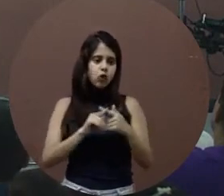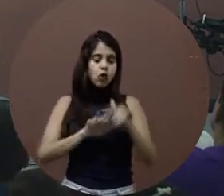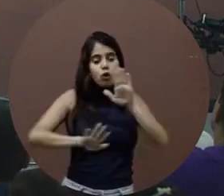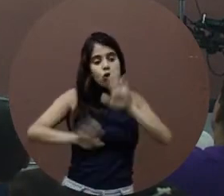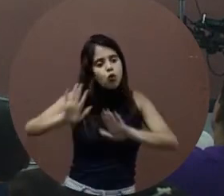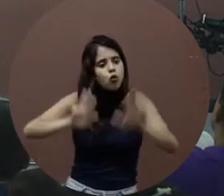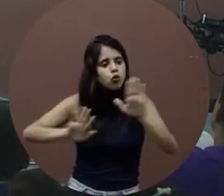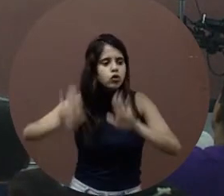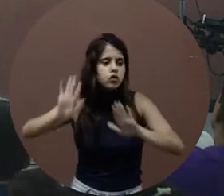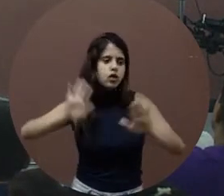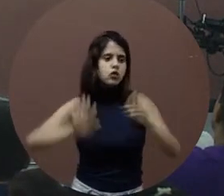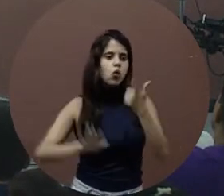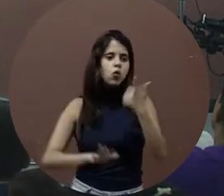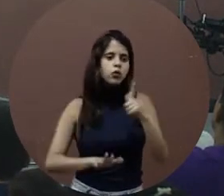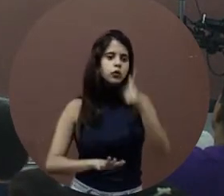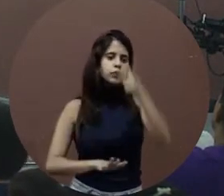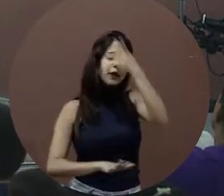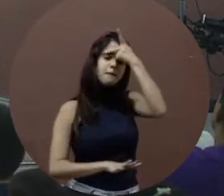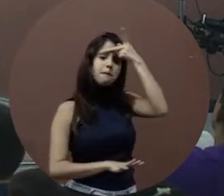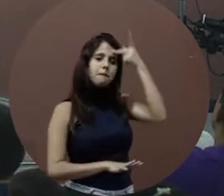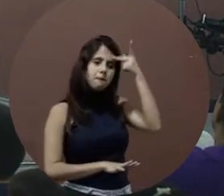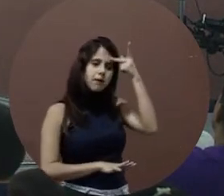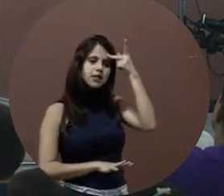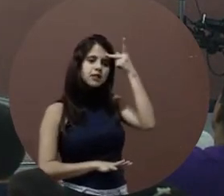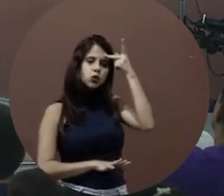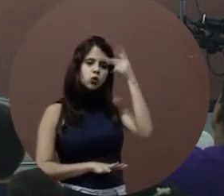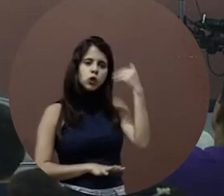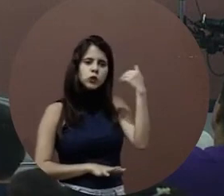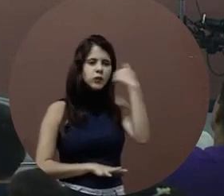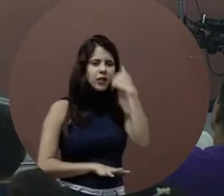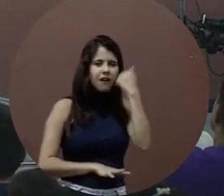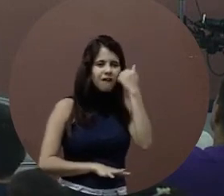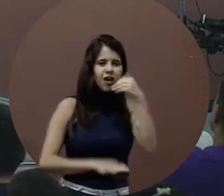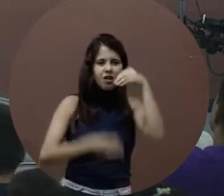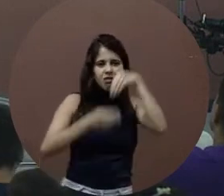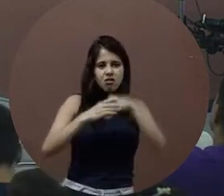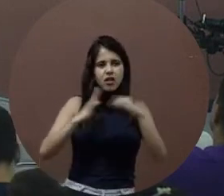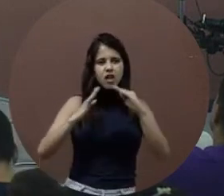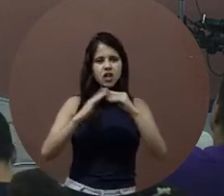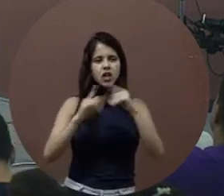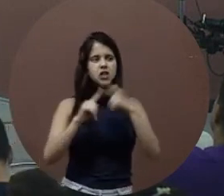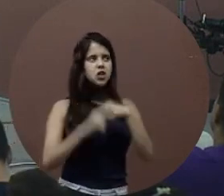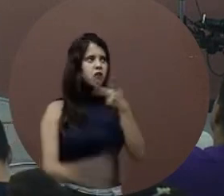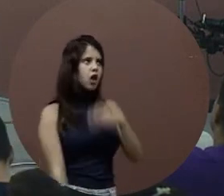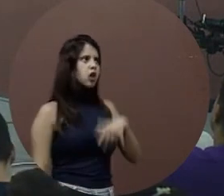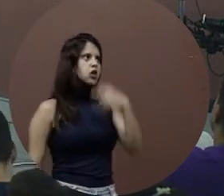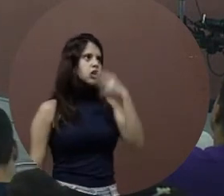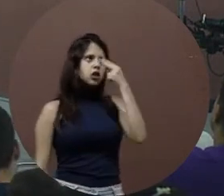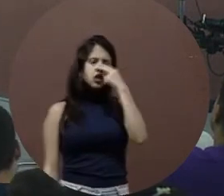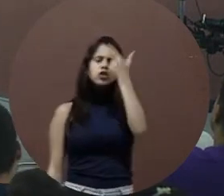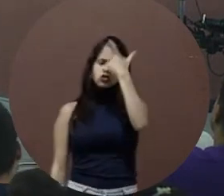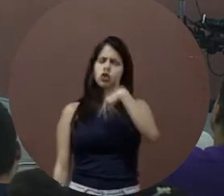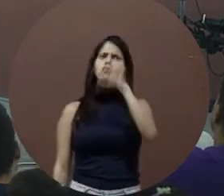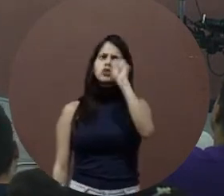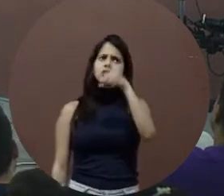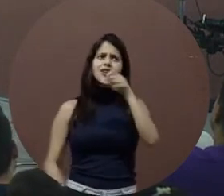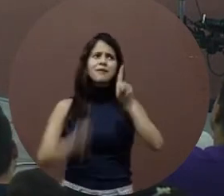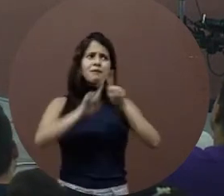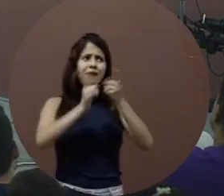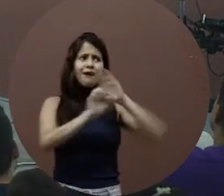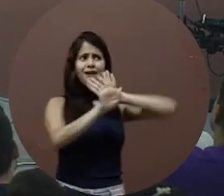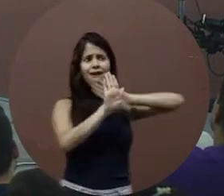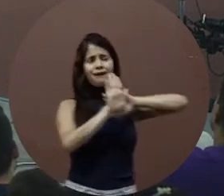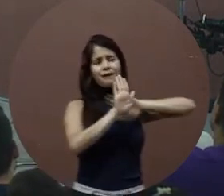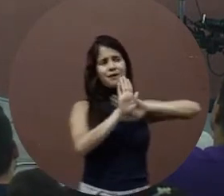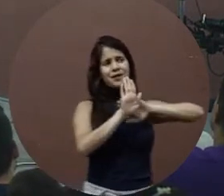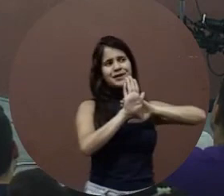Cuidado para que não haja gente safada dentro da igreja, que diz que é crente e não é. E vive